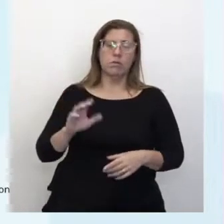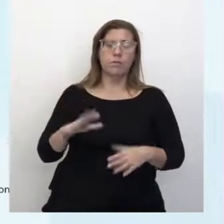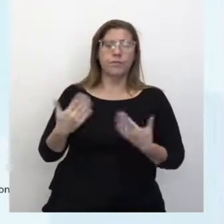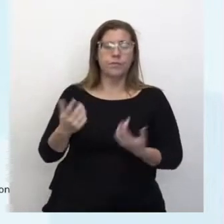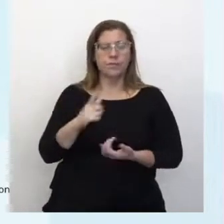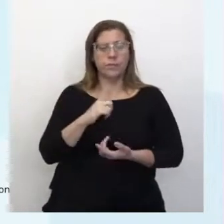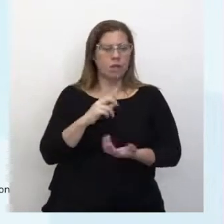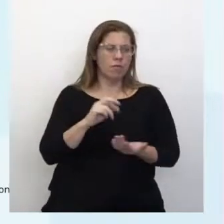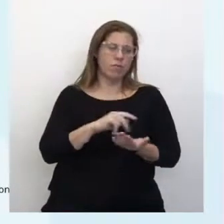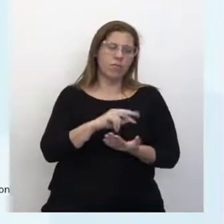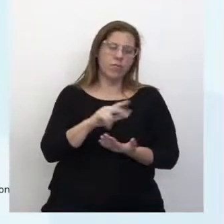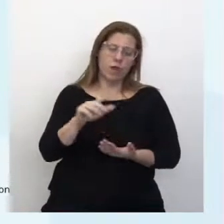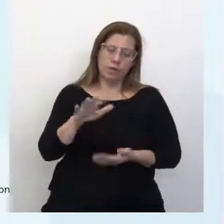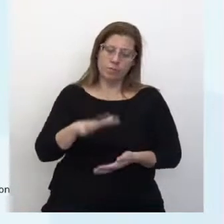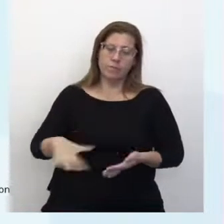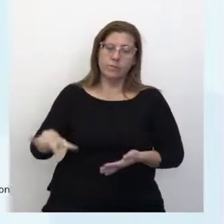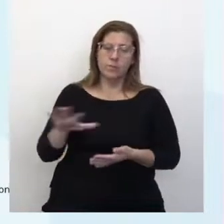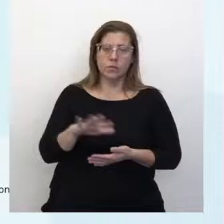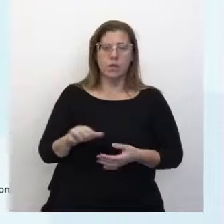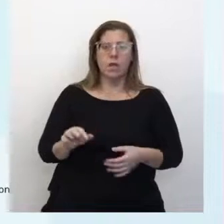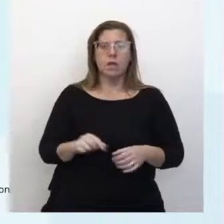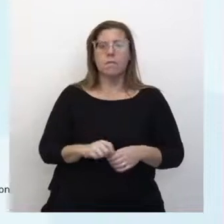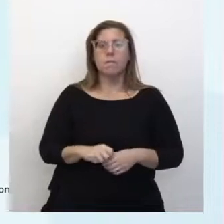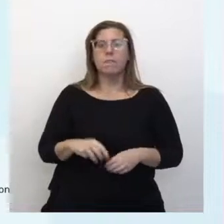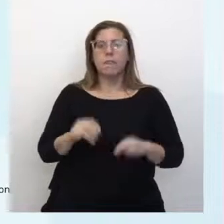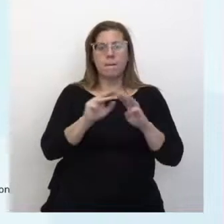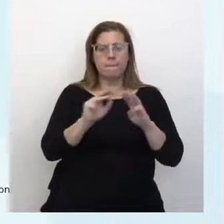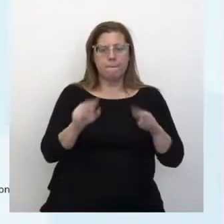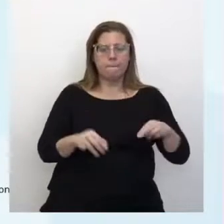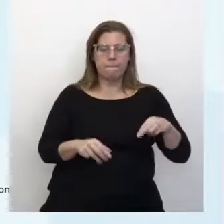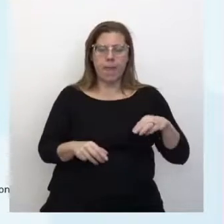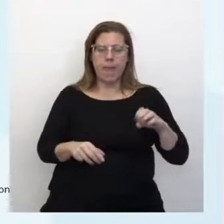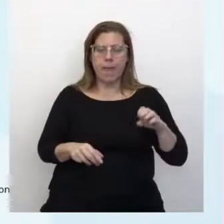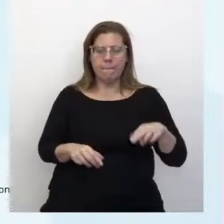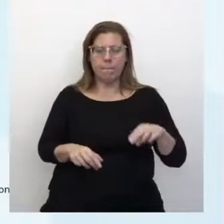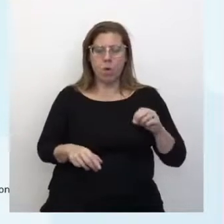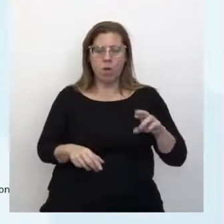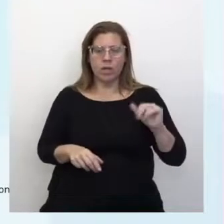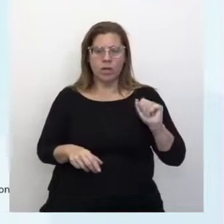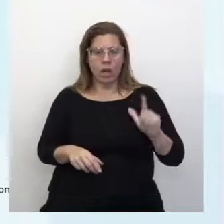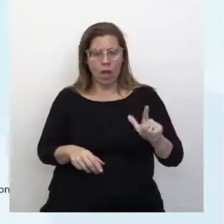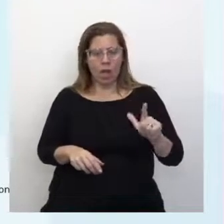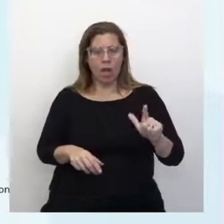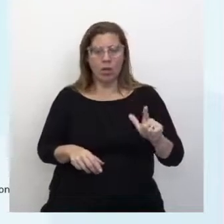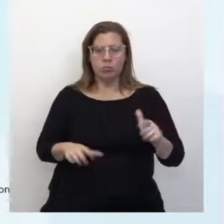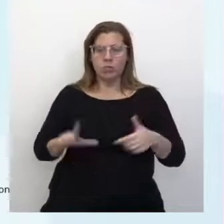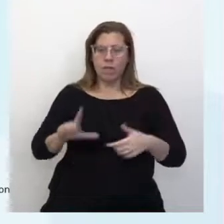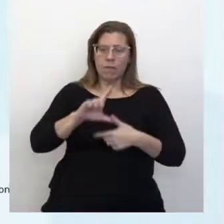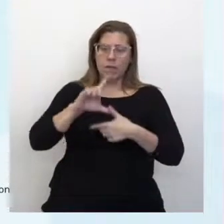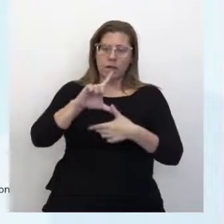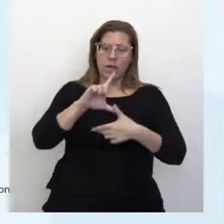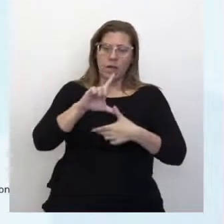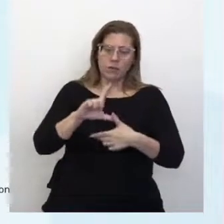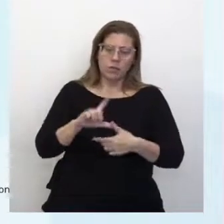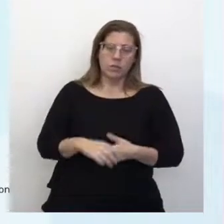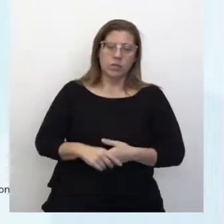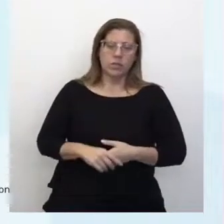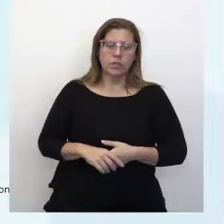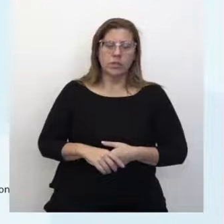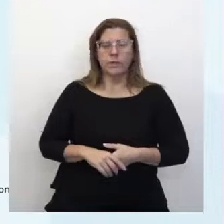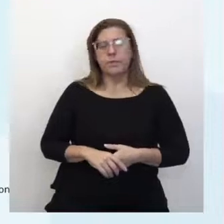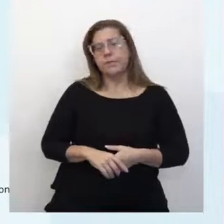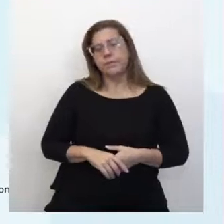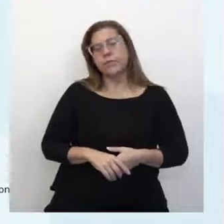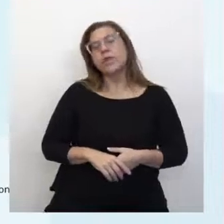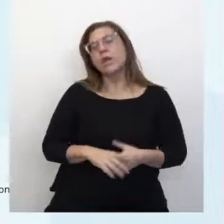nós temos aí vários espaços. Nós temos o Memorial da América Latina, né, N espaços aí, né, que